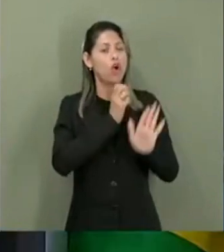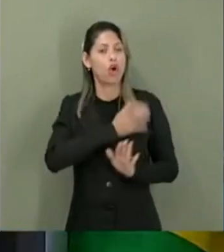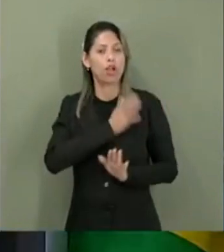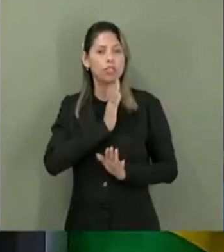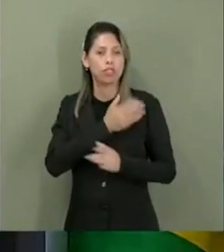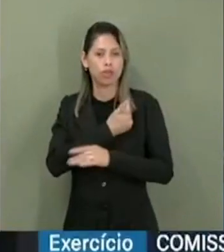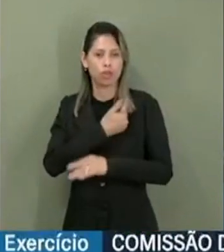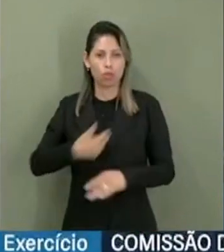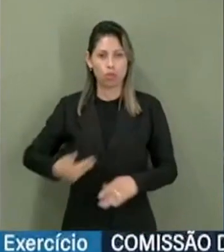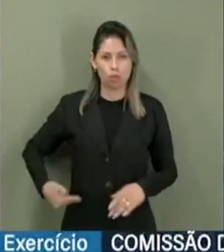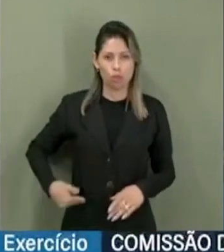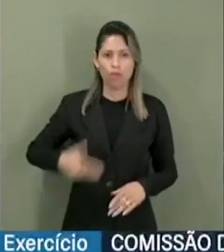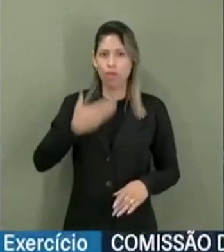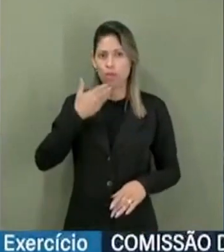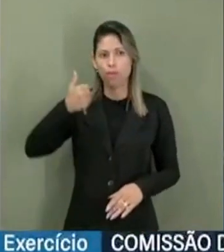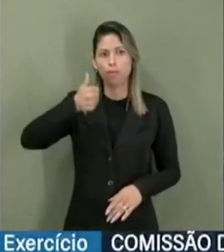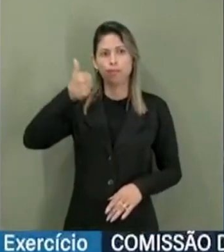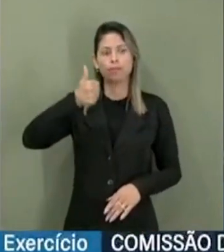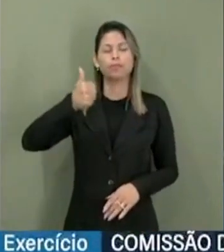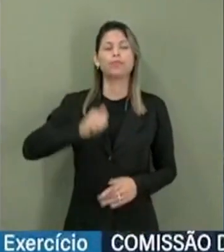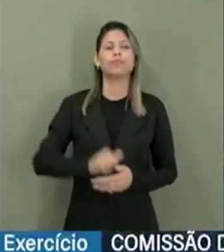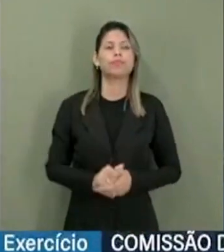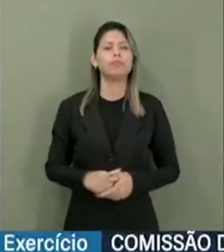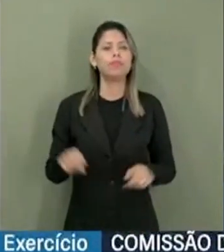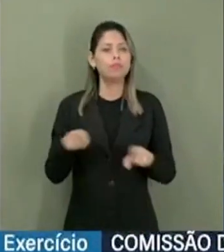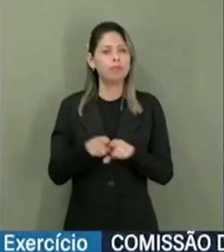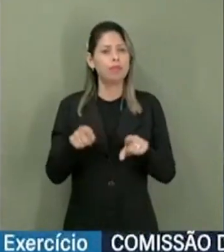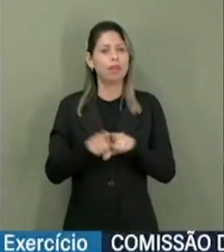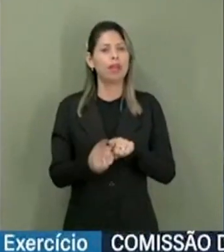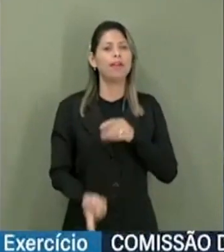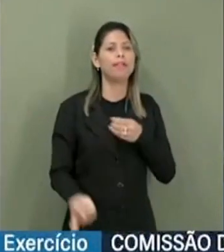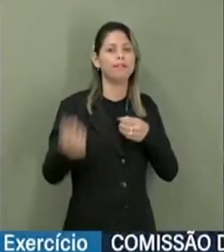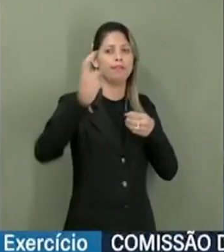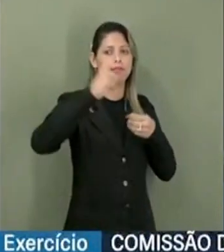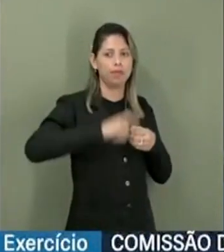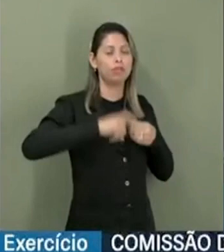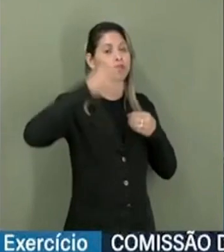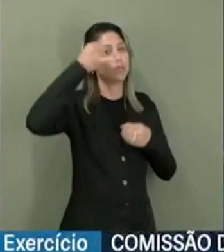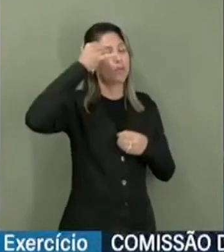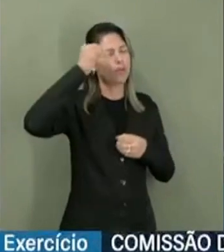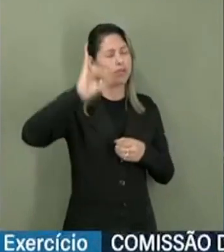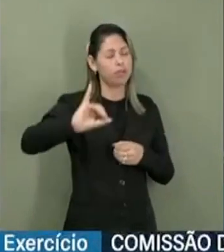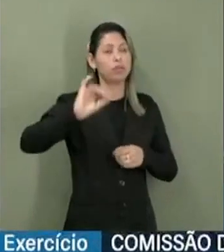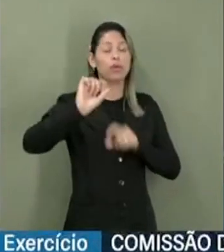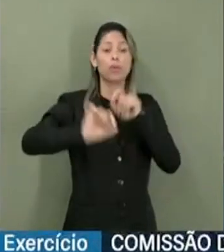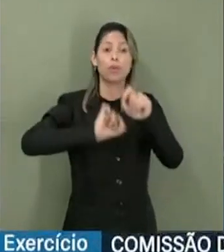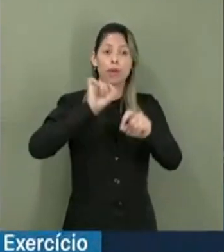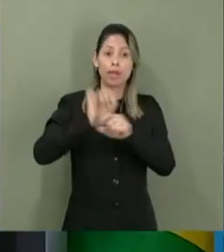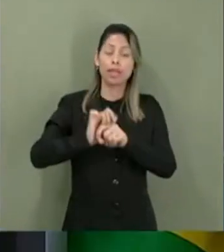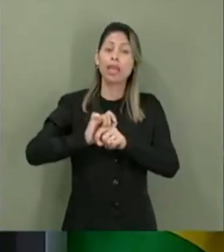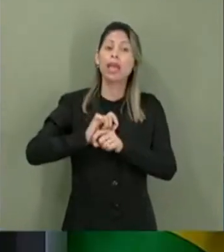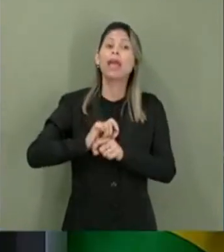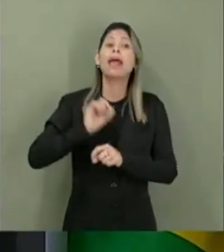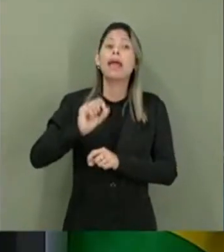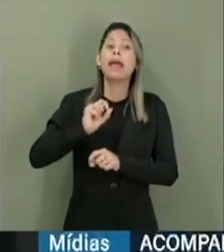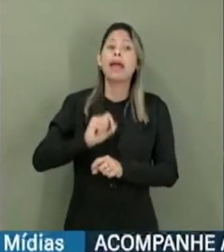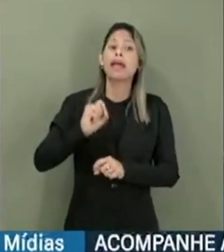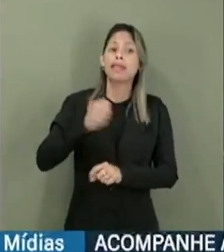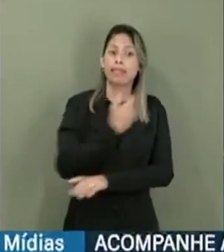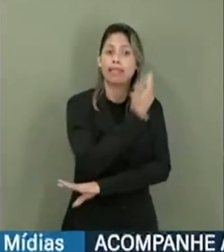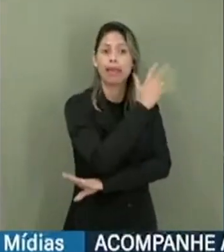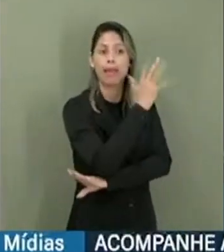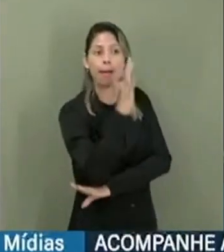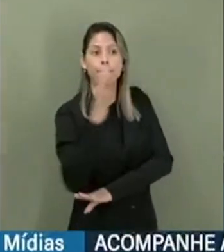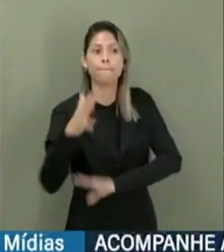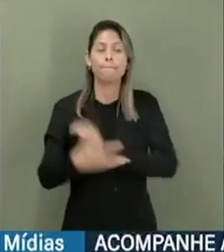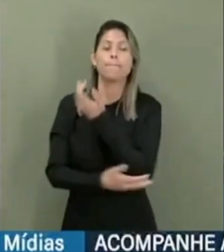retomamos o plano de ação para prevenção e enfrentamento do desmatamento na Amazônia Legal